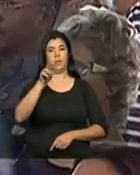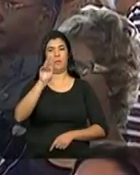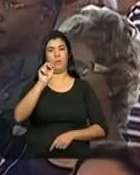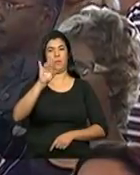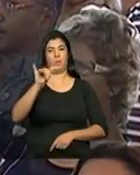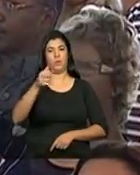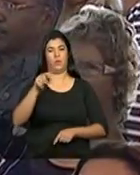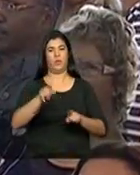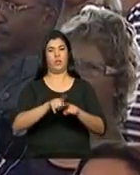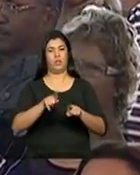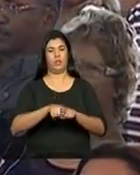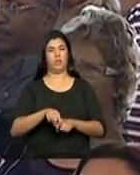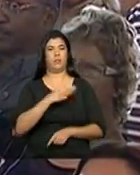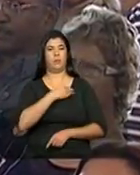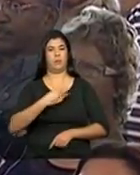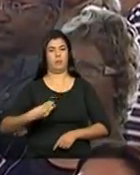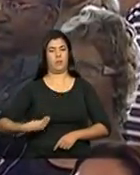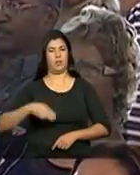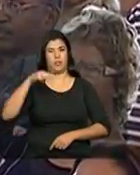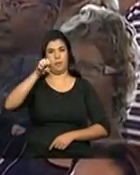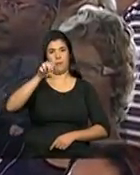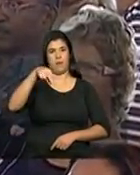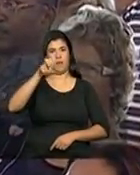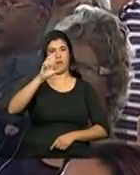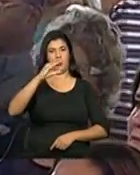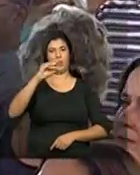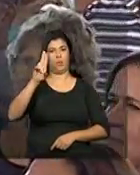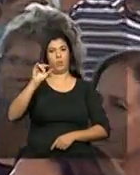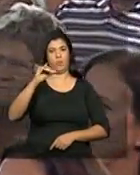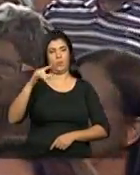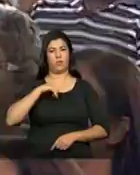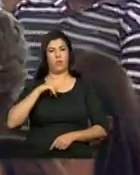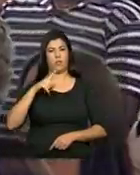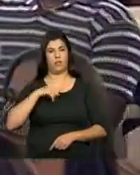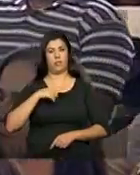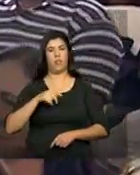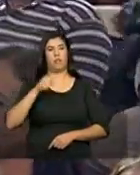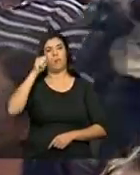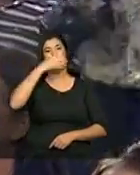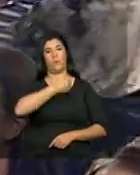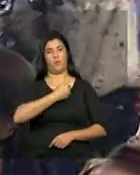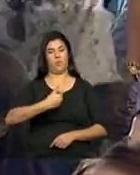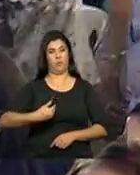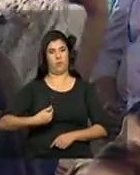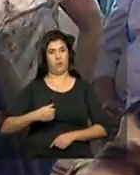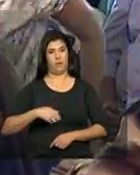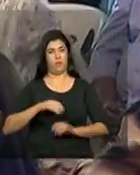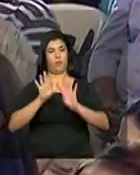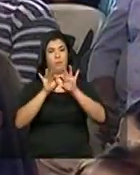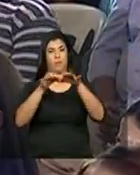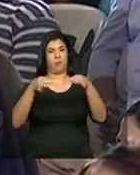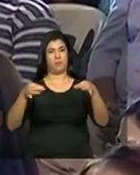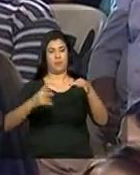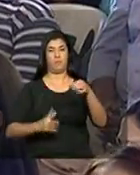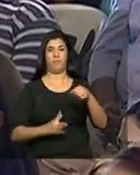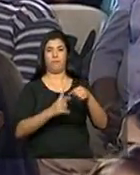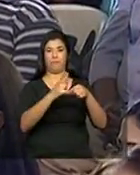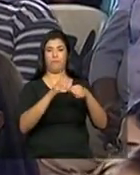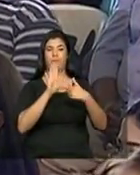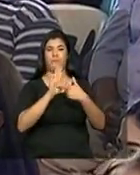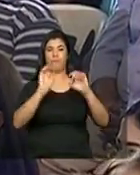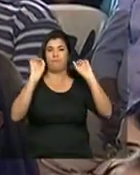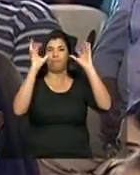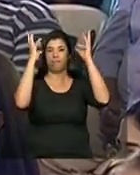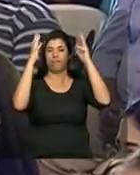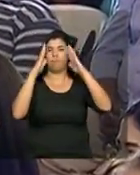Eleonora Menicucci e o prefeito Gilmar Olarte a descerrar a placa alusiva à inauguração da Casa da Mulher